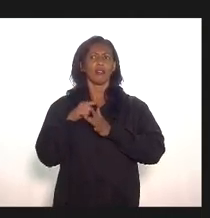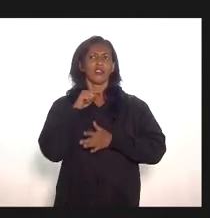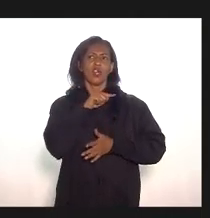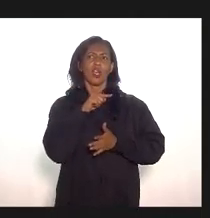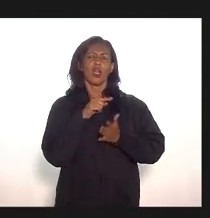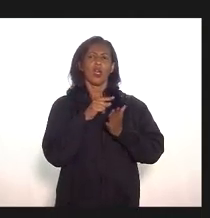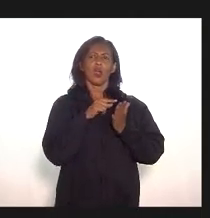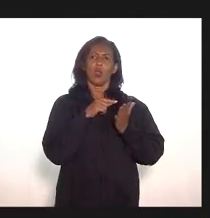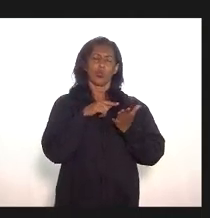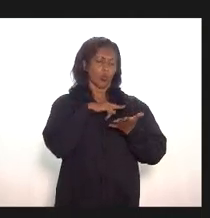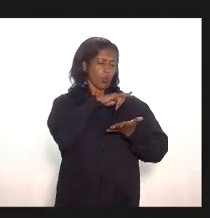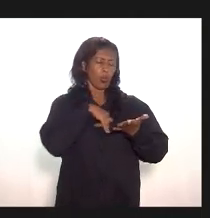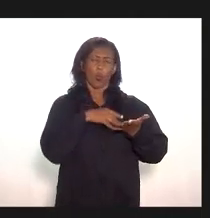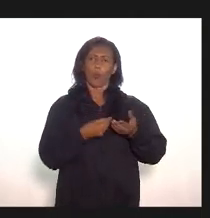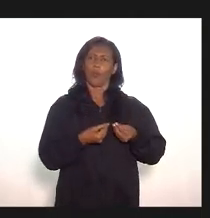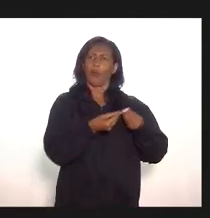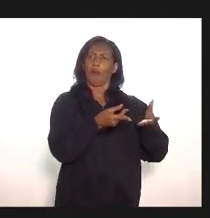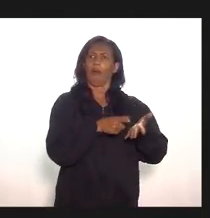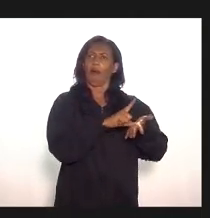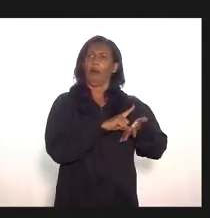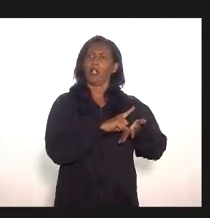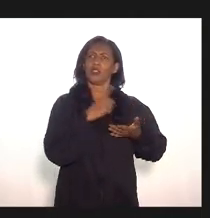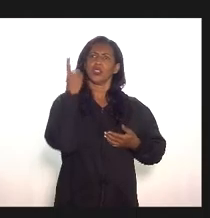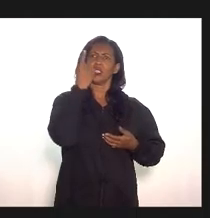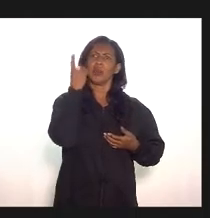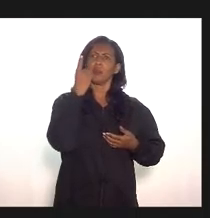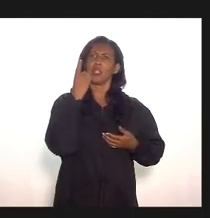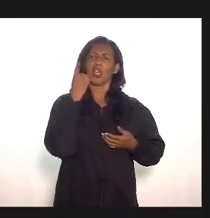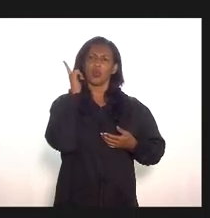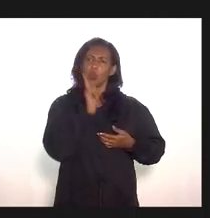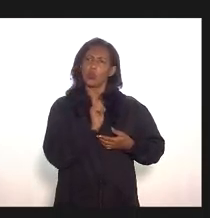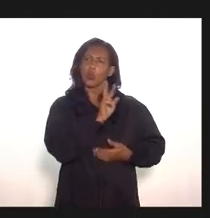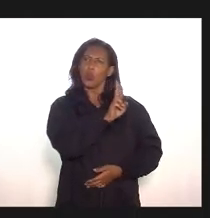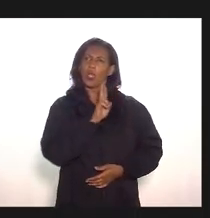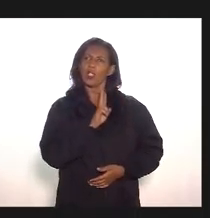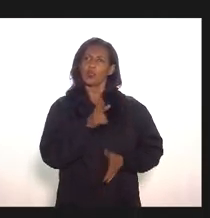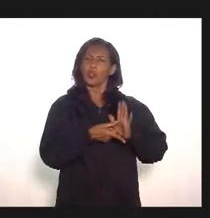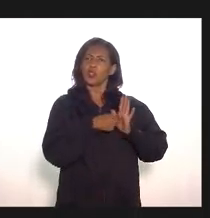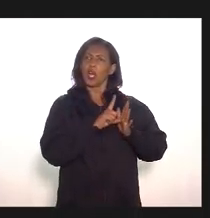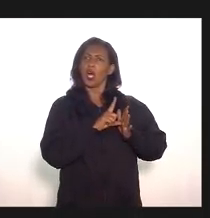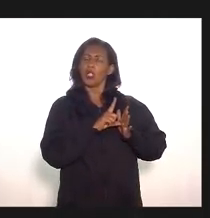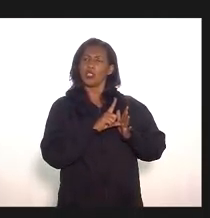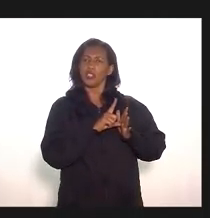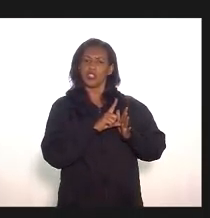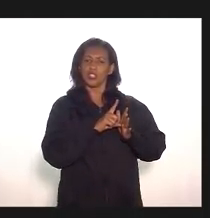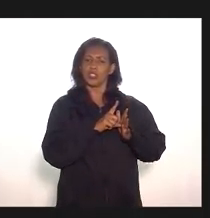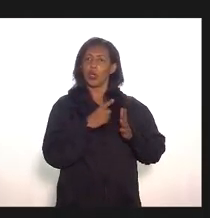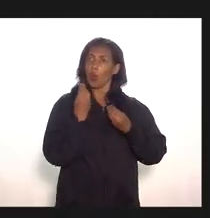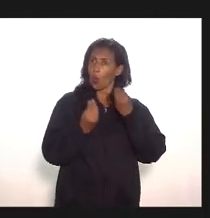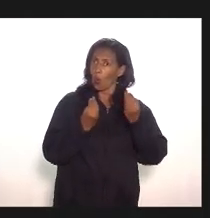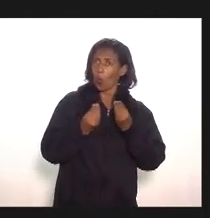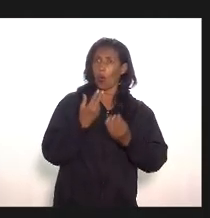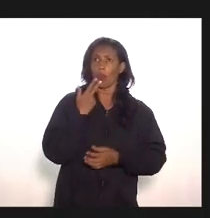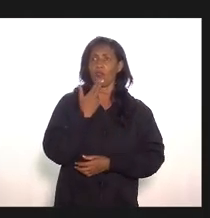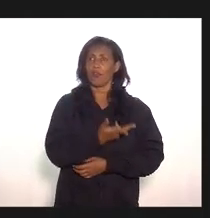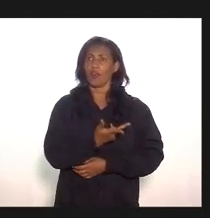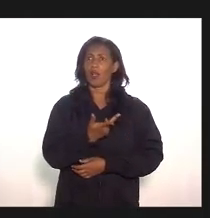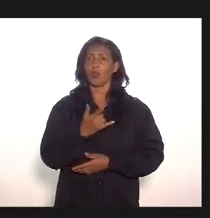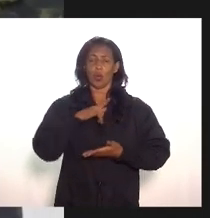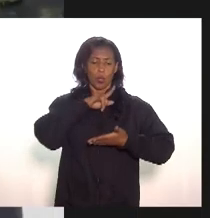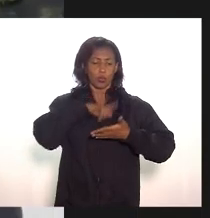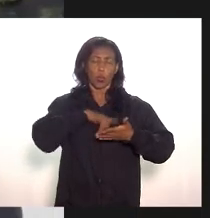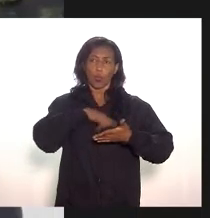nesse parlamento a partir do momento que deputados tenham acesso antemão, como ela bem disse, a documentos de